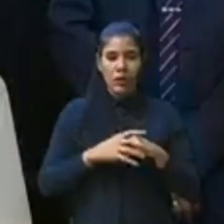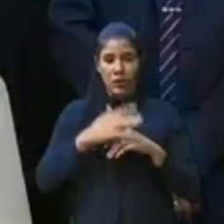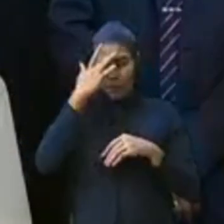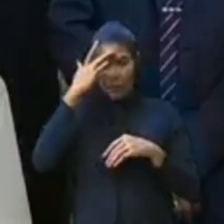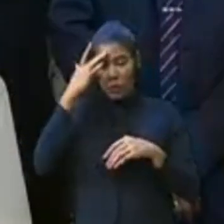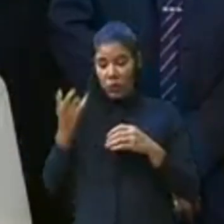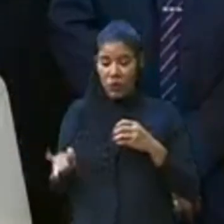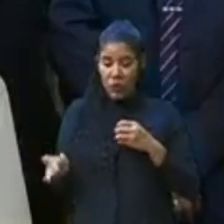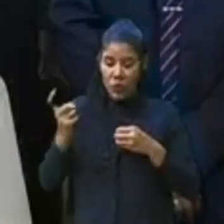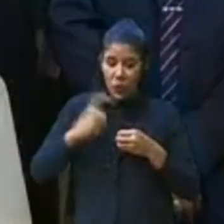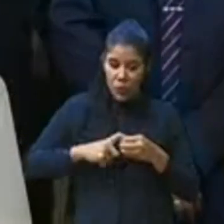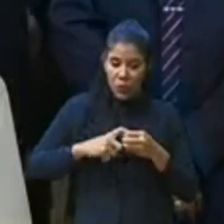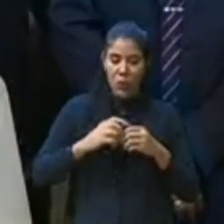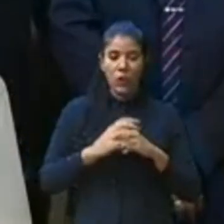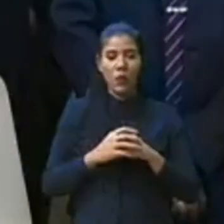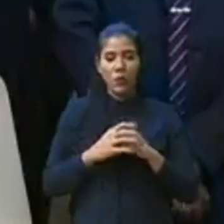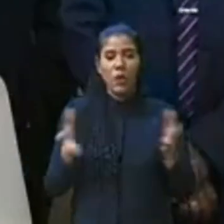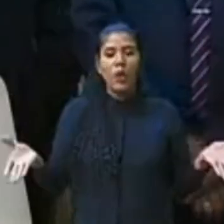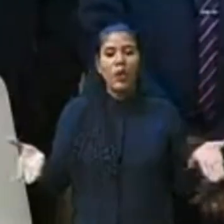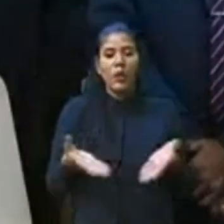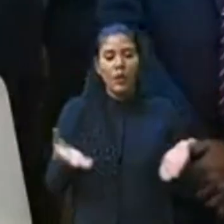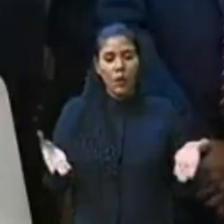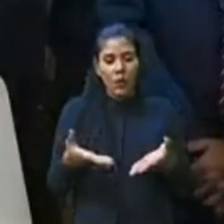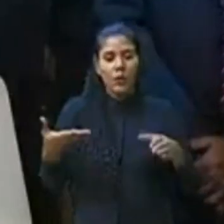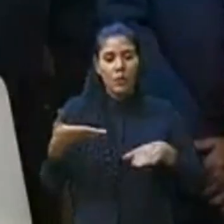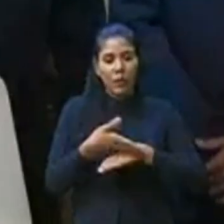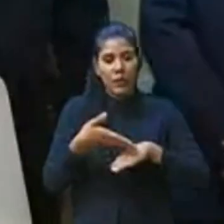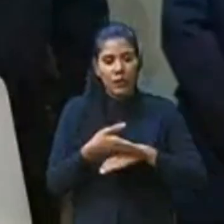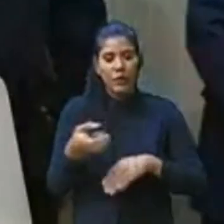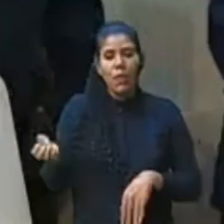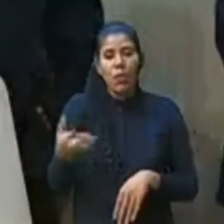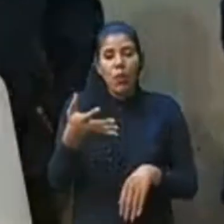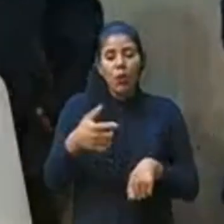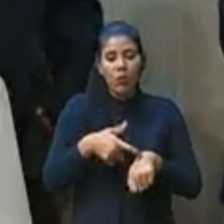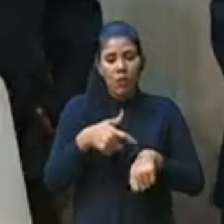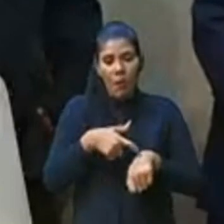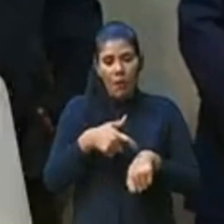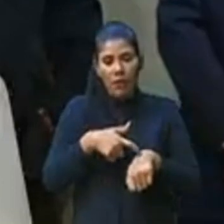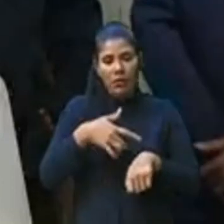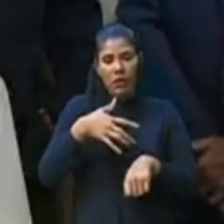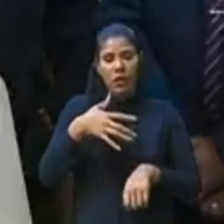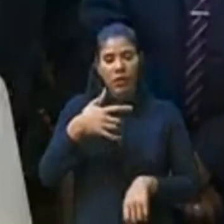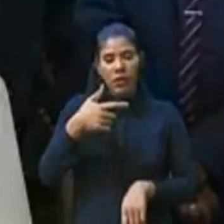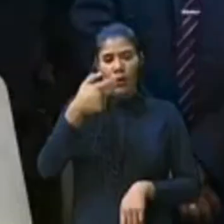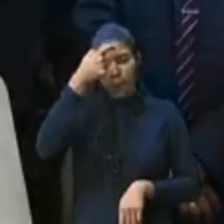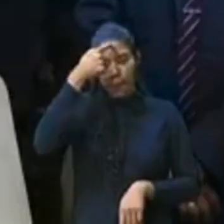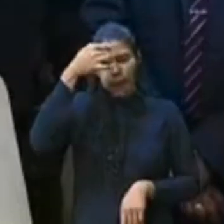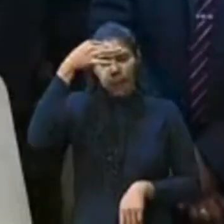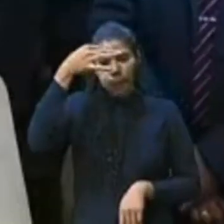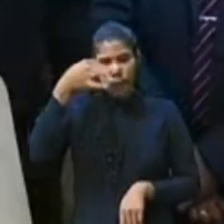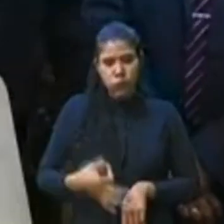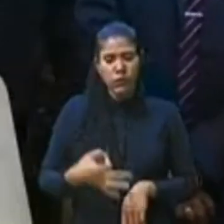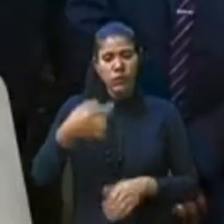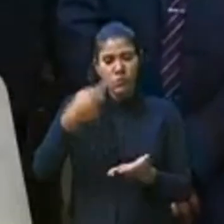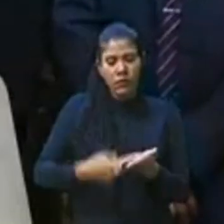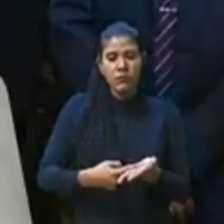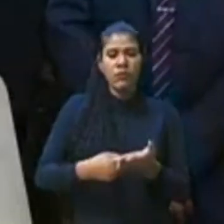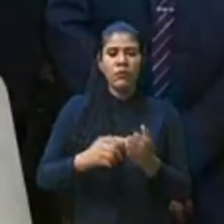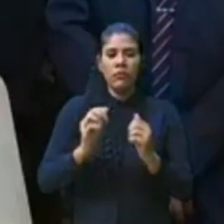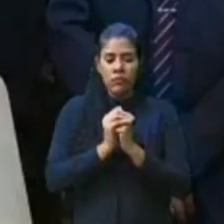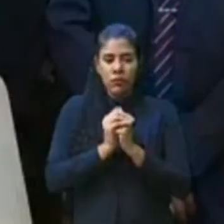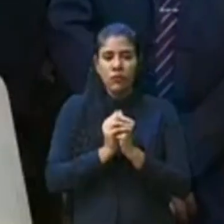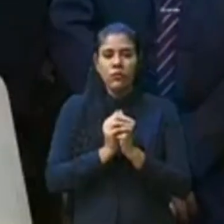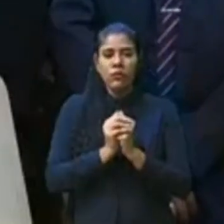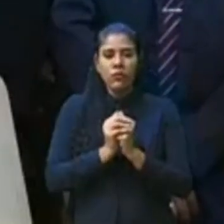renovaram o parlamento e que hoje fazem parte de um novo momento de convicção e, ao mesmo tempo, de oração e de